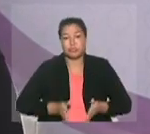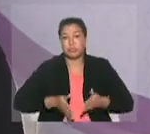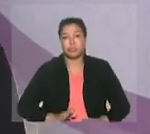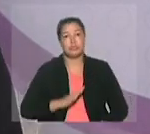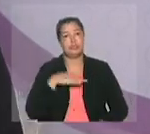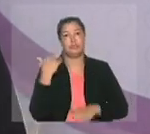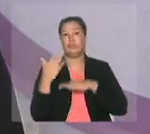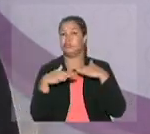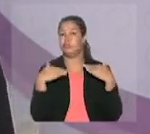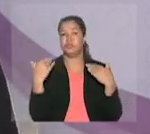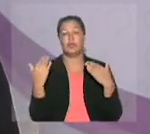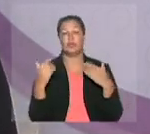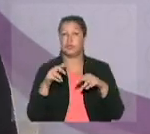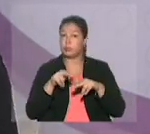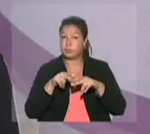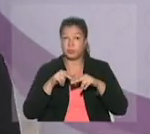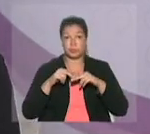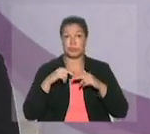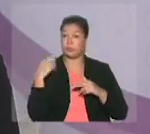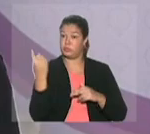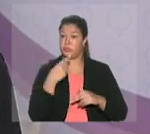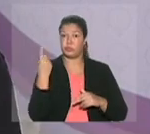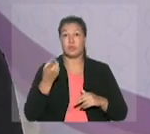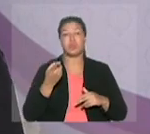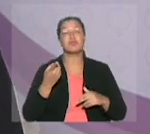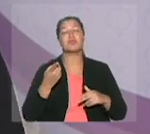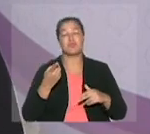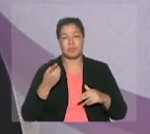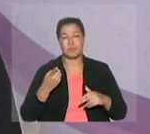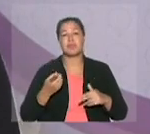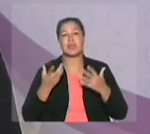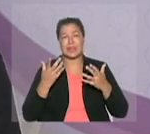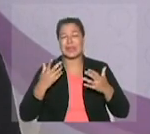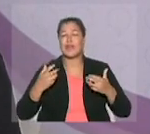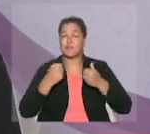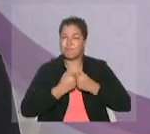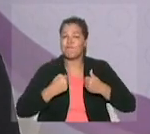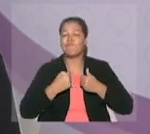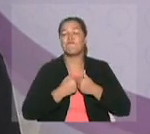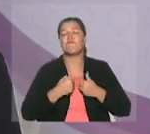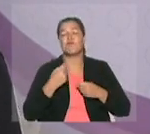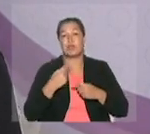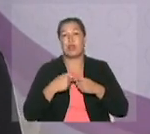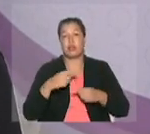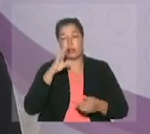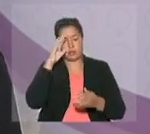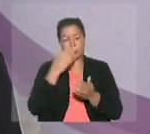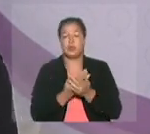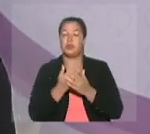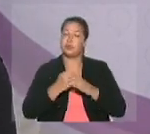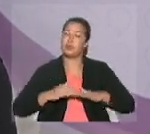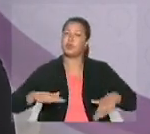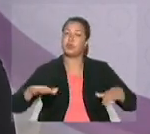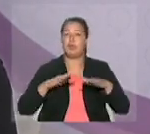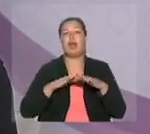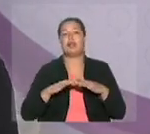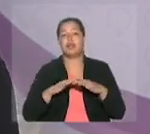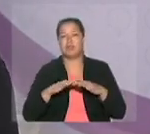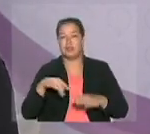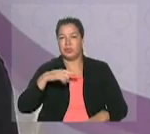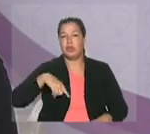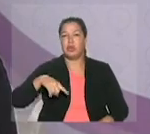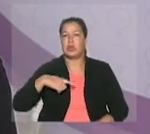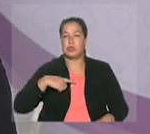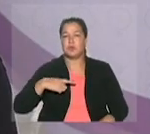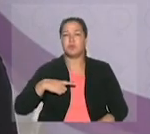evitáveis. E por isso que nós lutamos, nós combatemos. Eu acredito que esse espaço para nós, não só enquanto